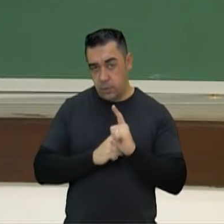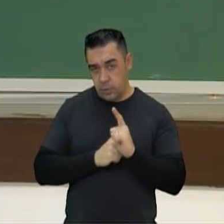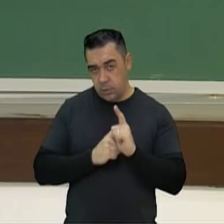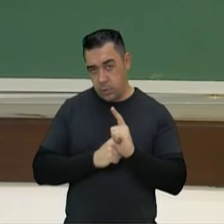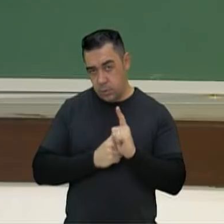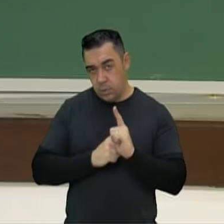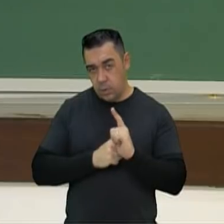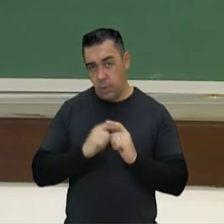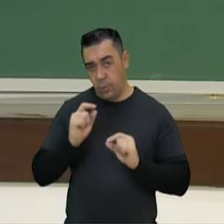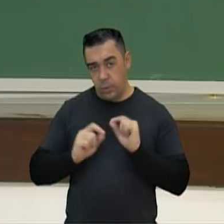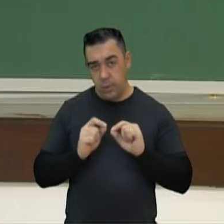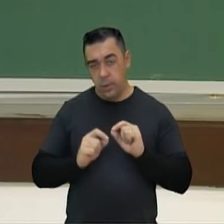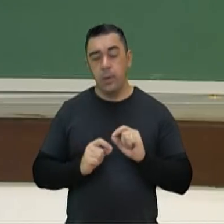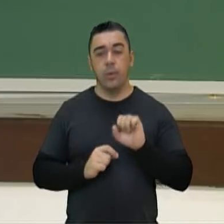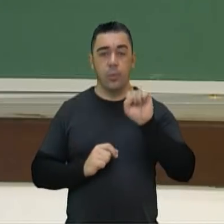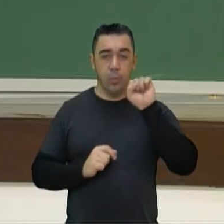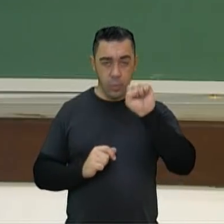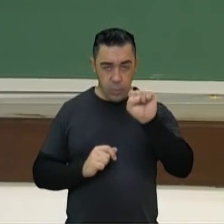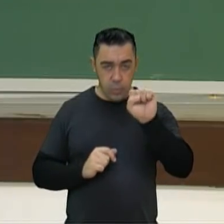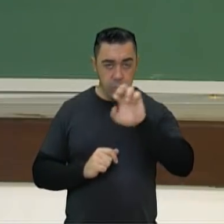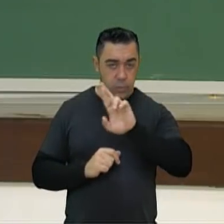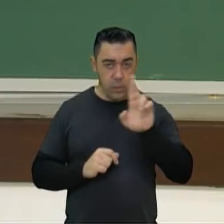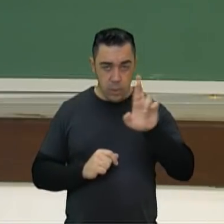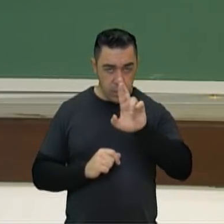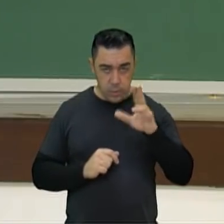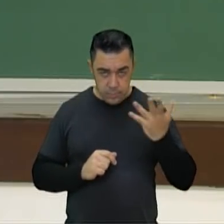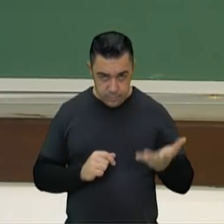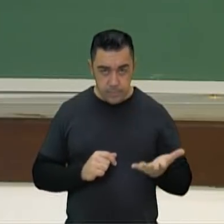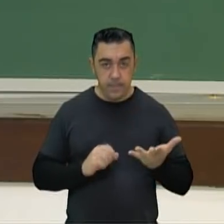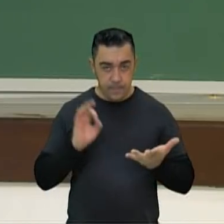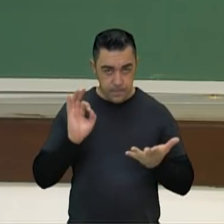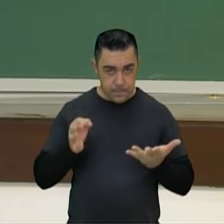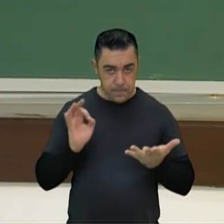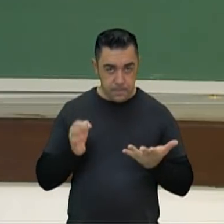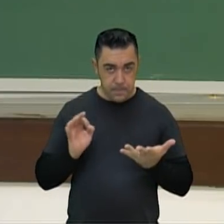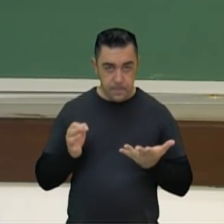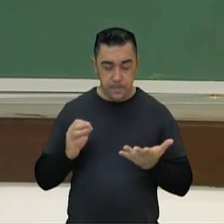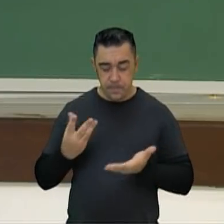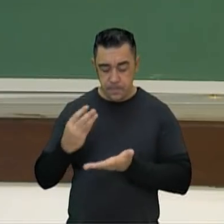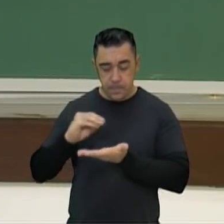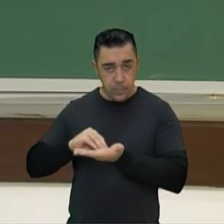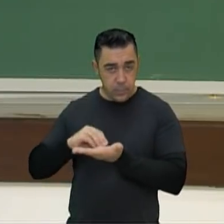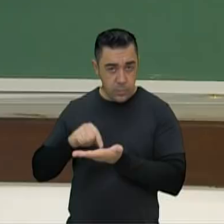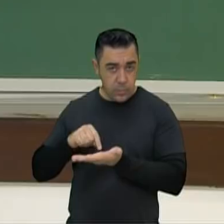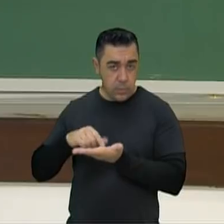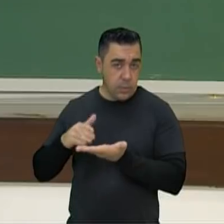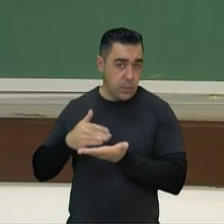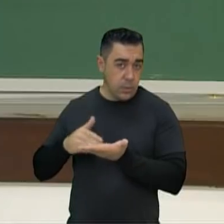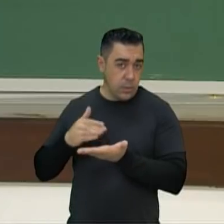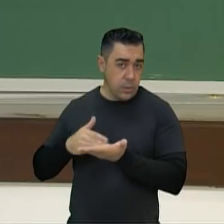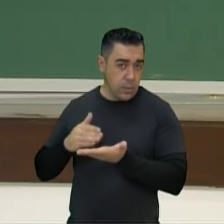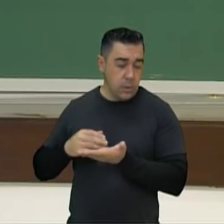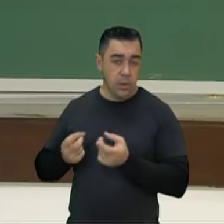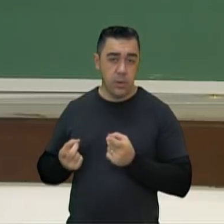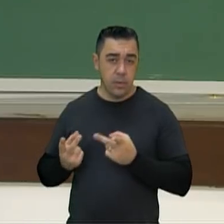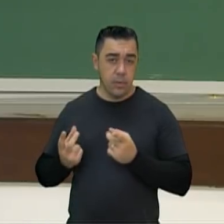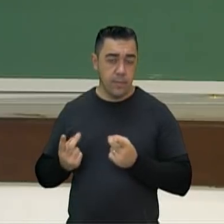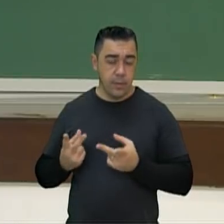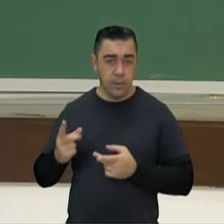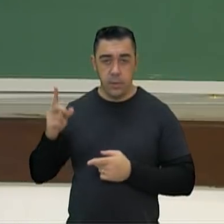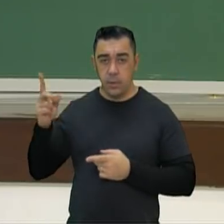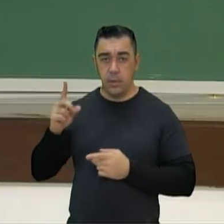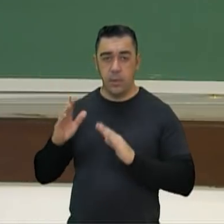anotações, que seria uma dívida de R$ 8,00 na venda do seu